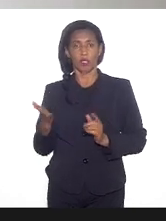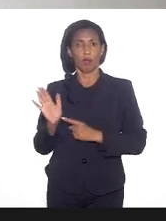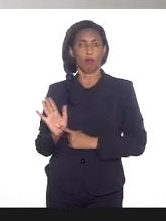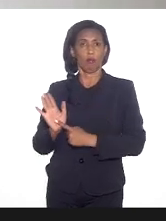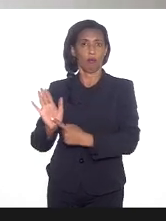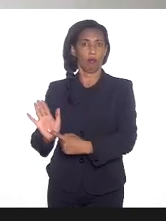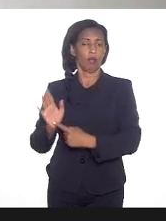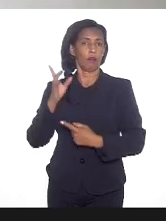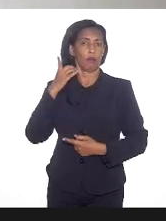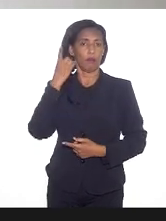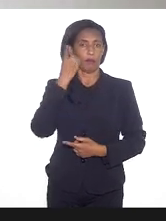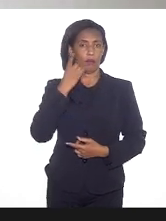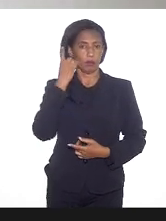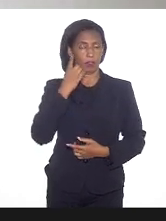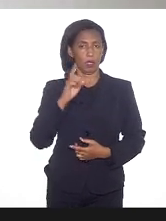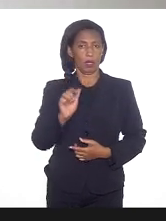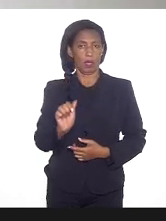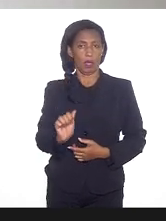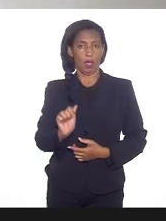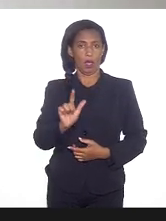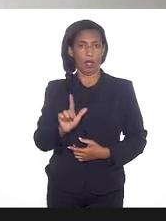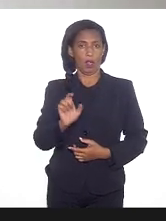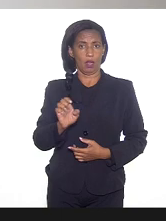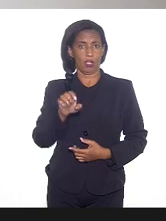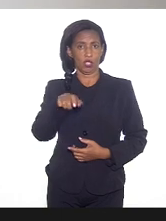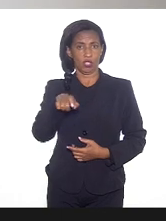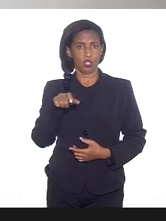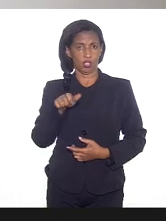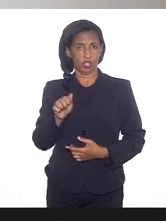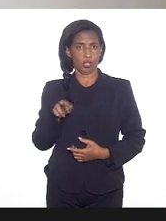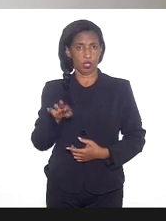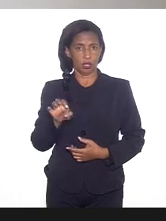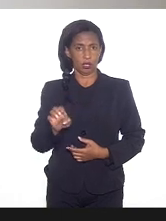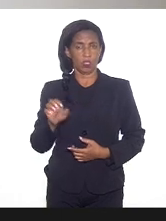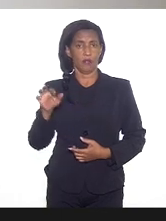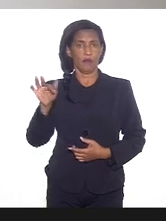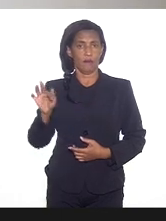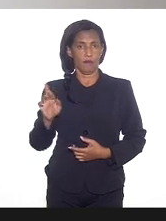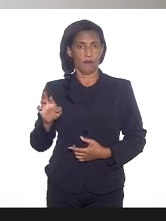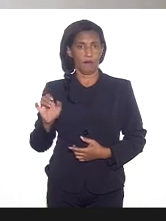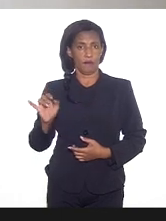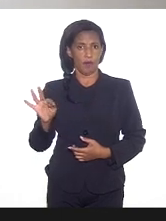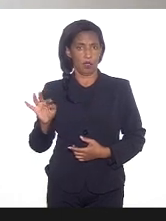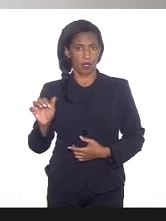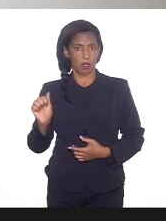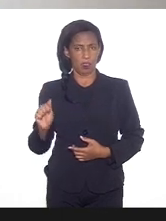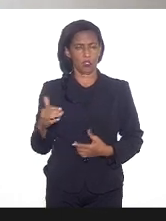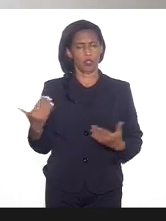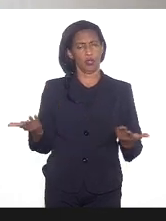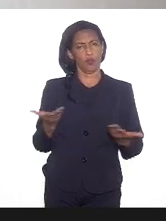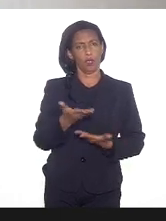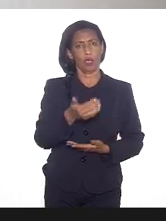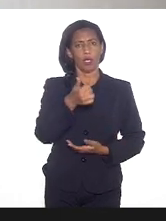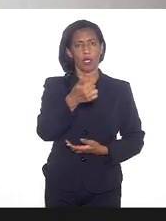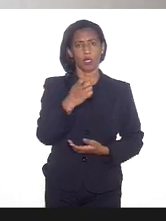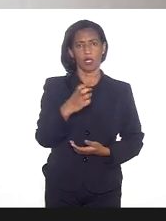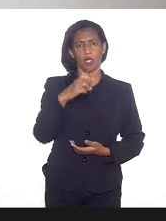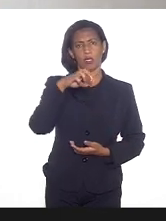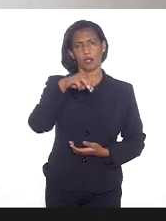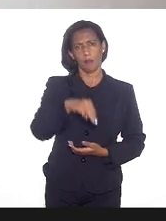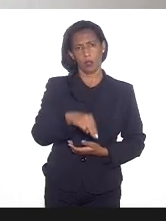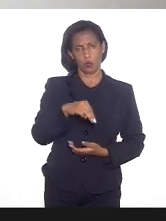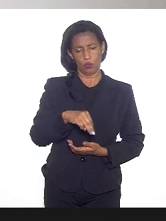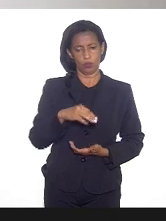pelo deputado Alexandre Freitas. Então, eu vou conceder 15 minutos ao deputado